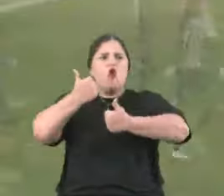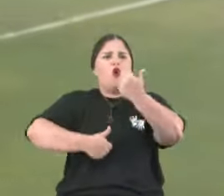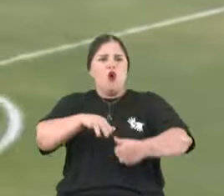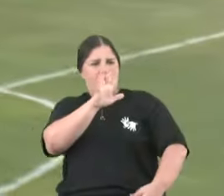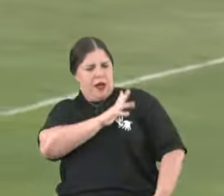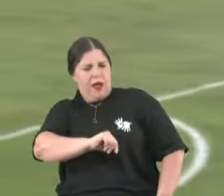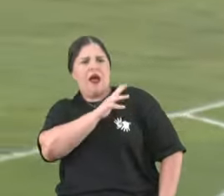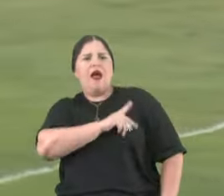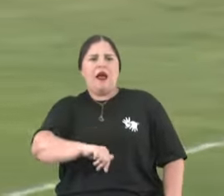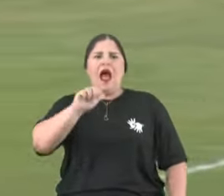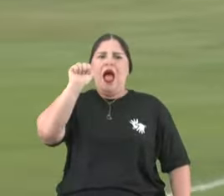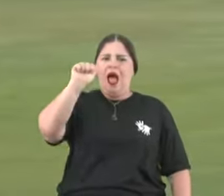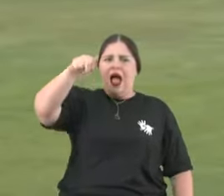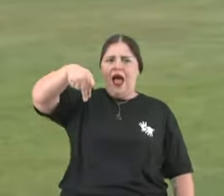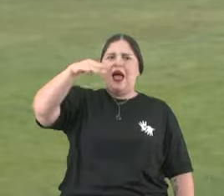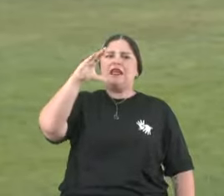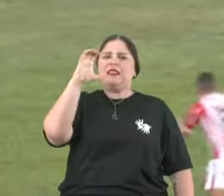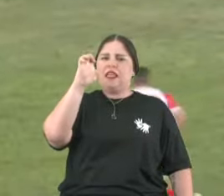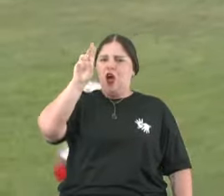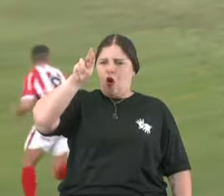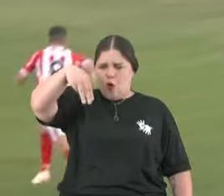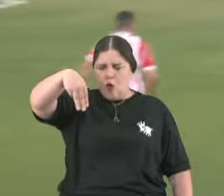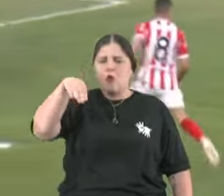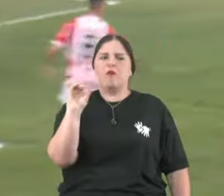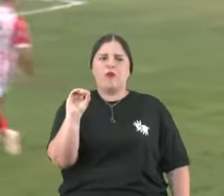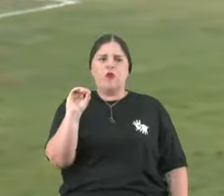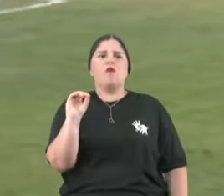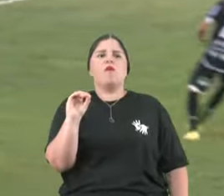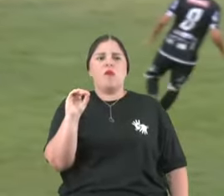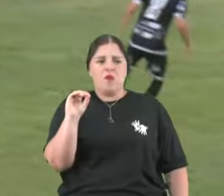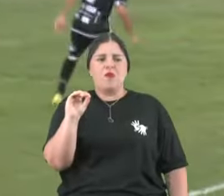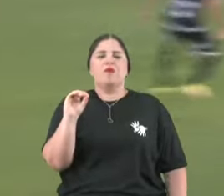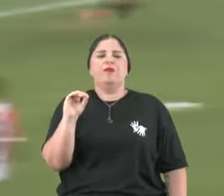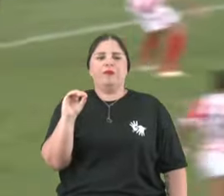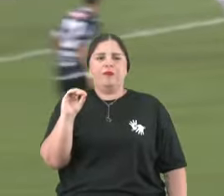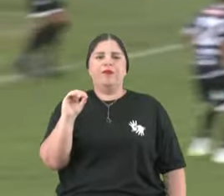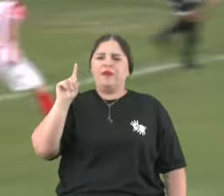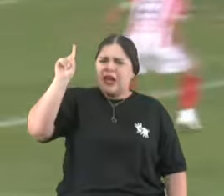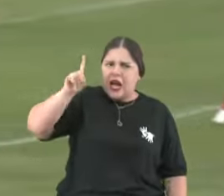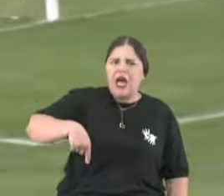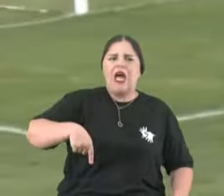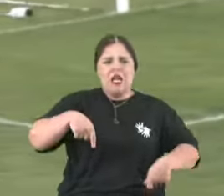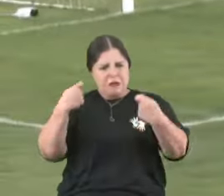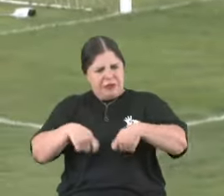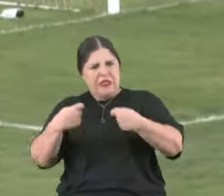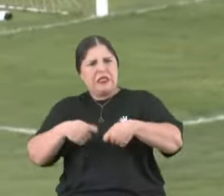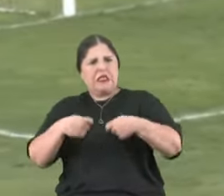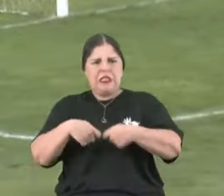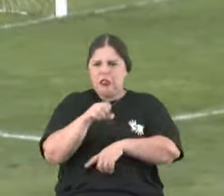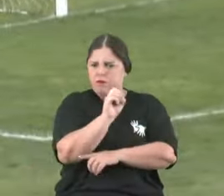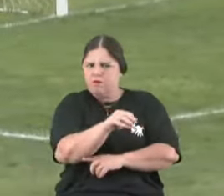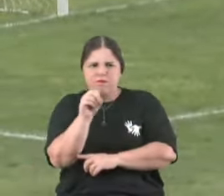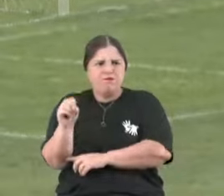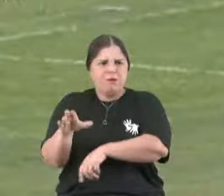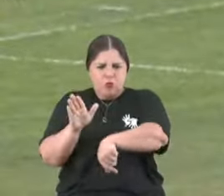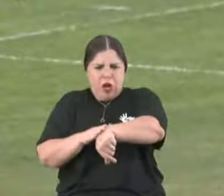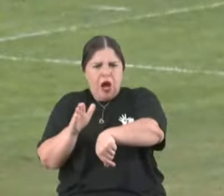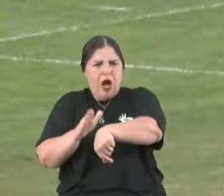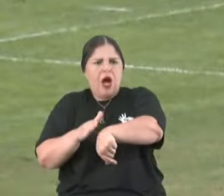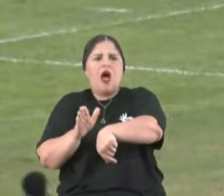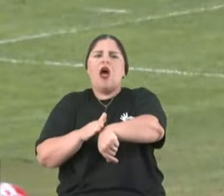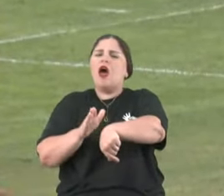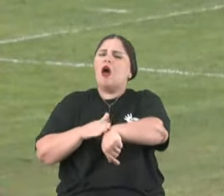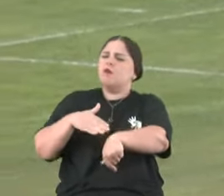tem a capacidade de definir lances, de fazer aquilo que era necessário naquele momento da partida, e